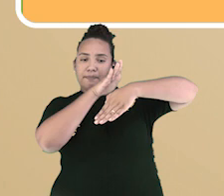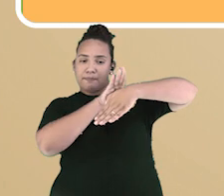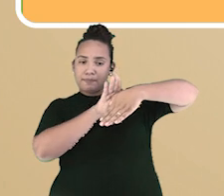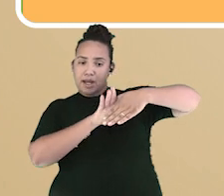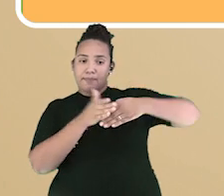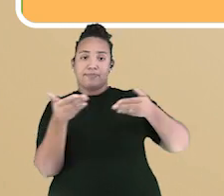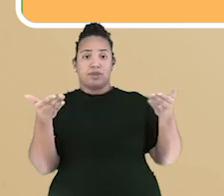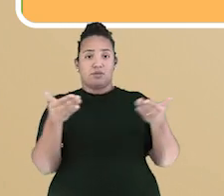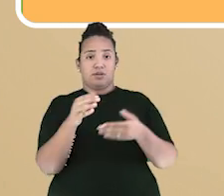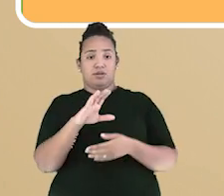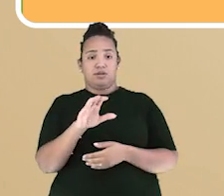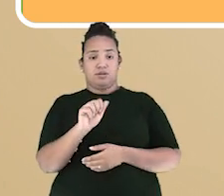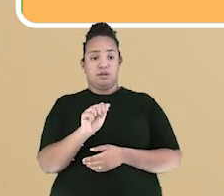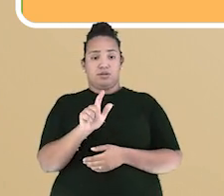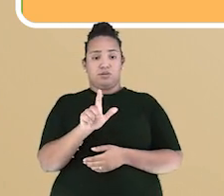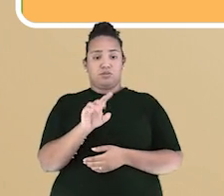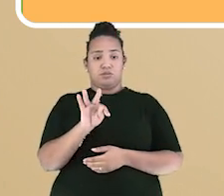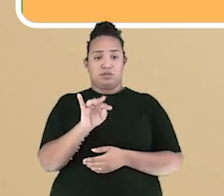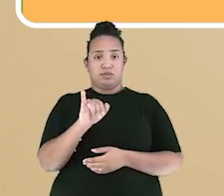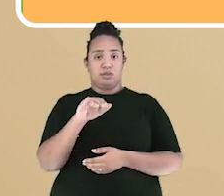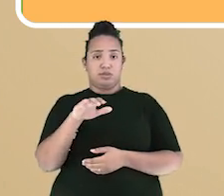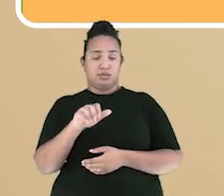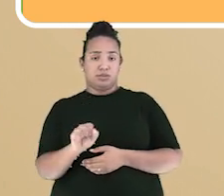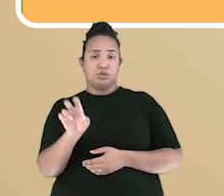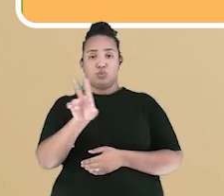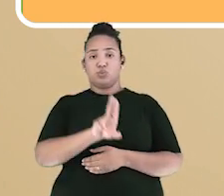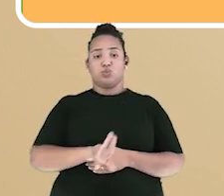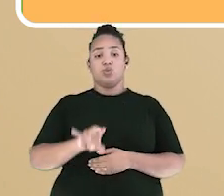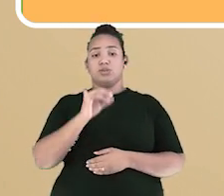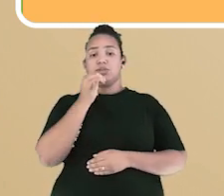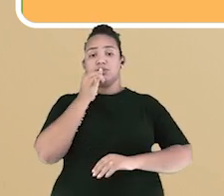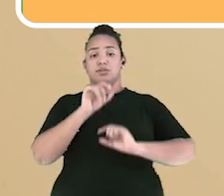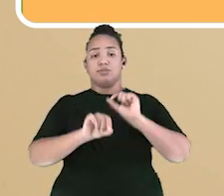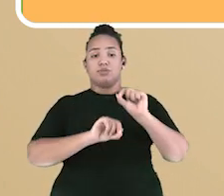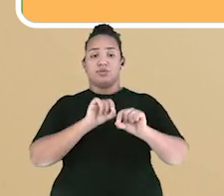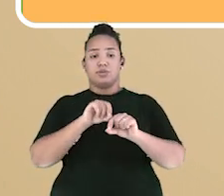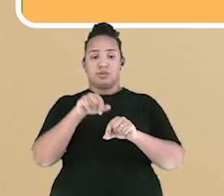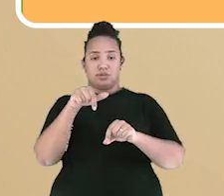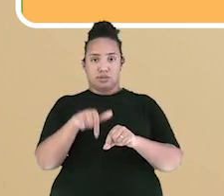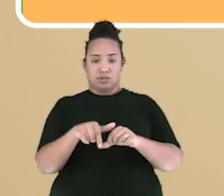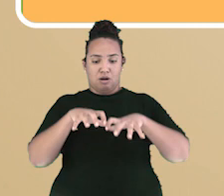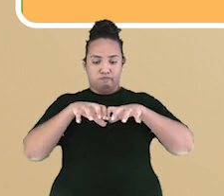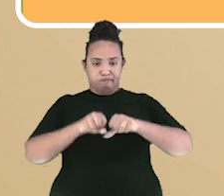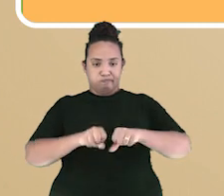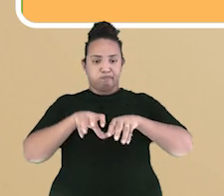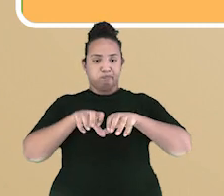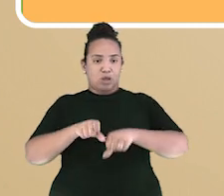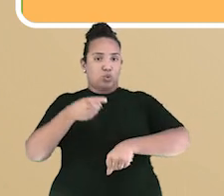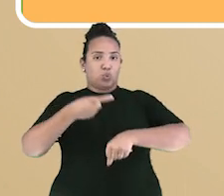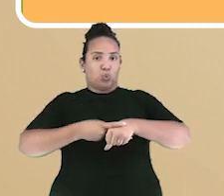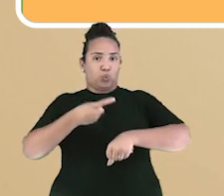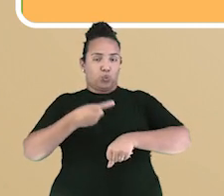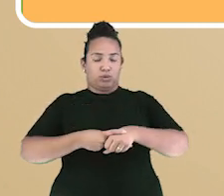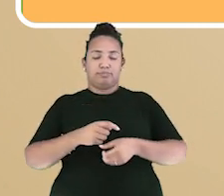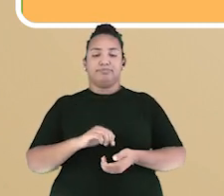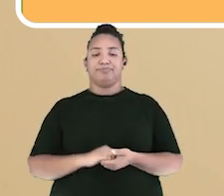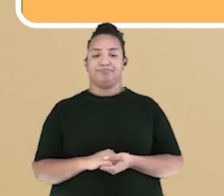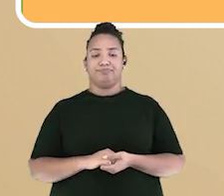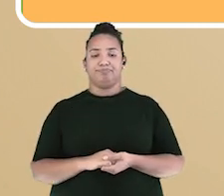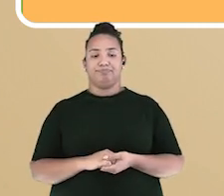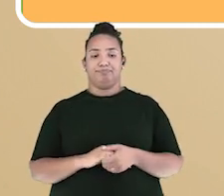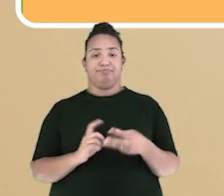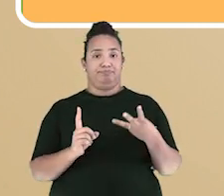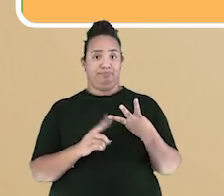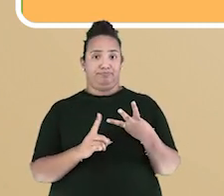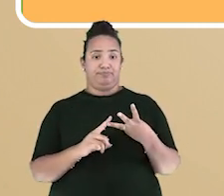parte estrutural da fabricação de cimento. Ela é responsável pelo endurecimento da argamassa.